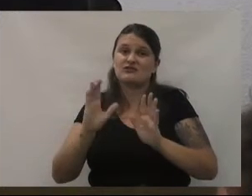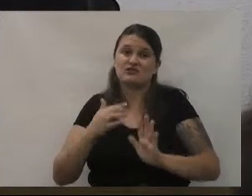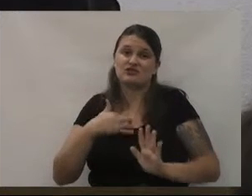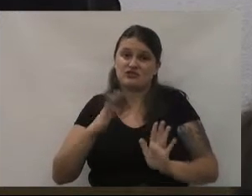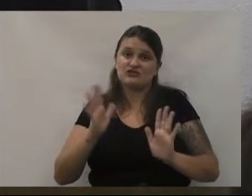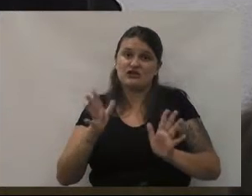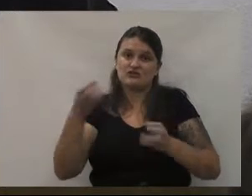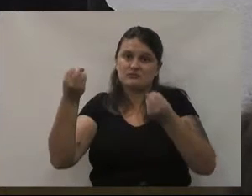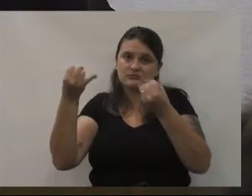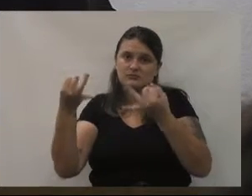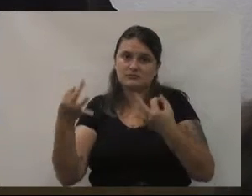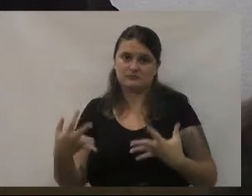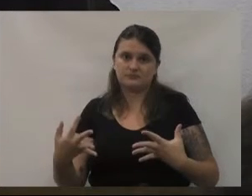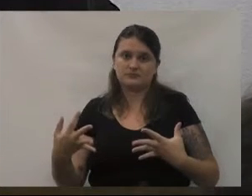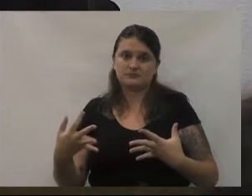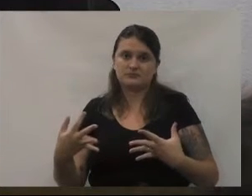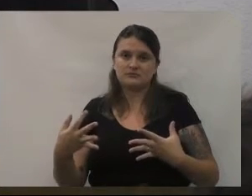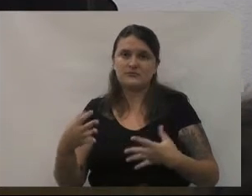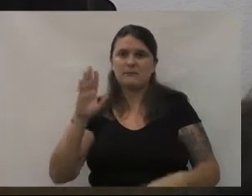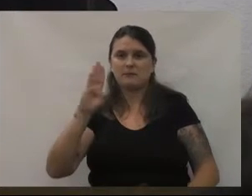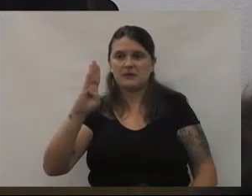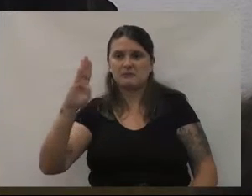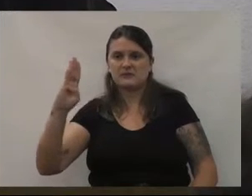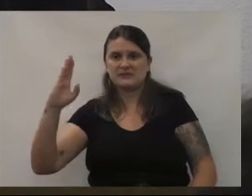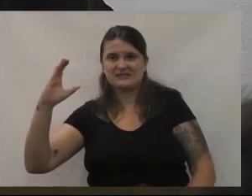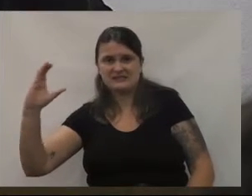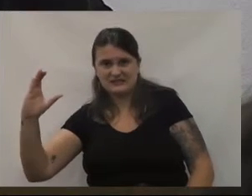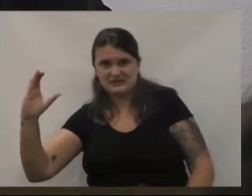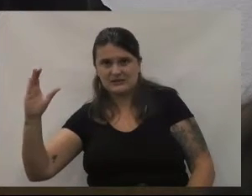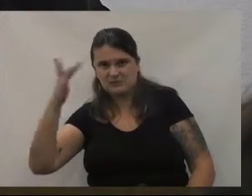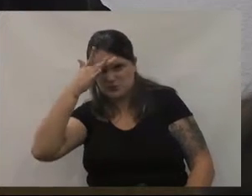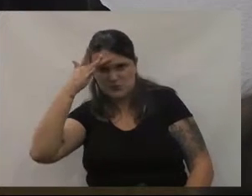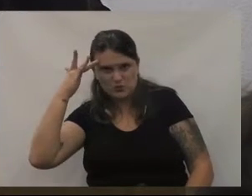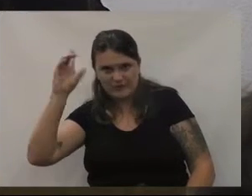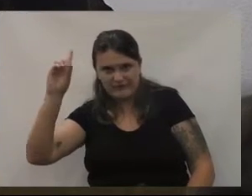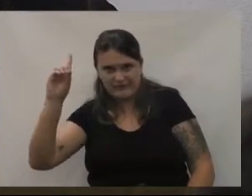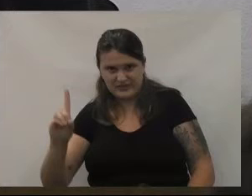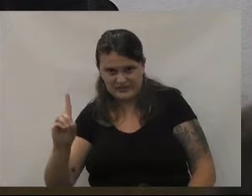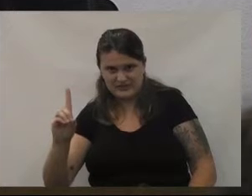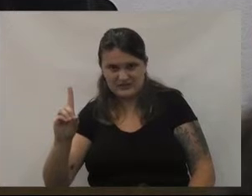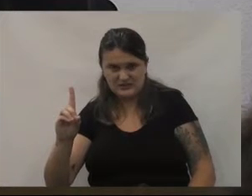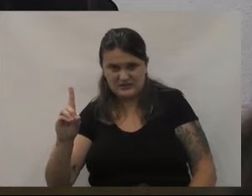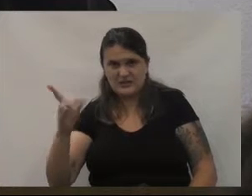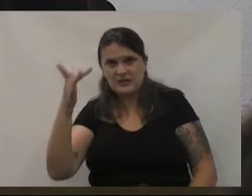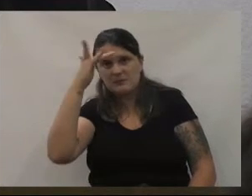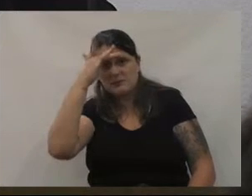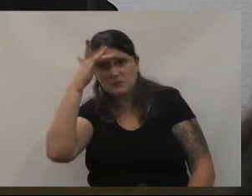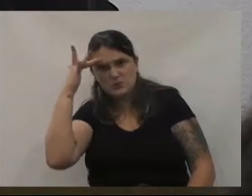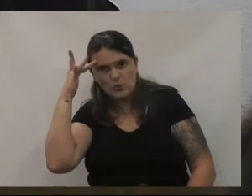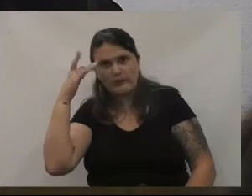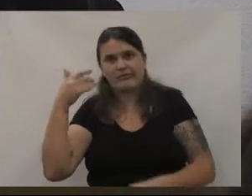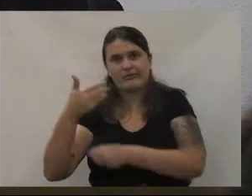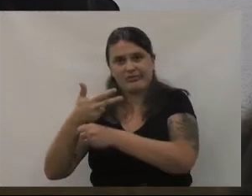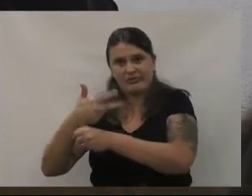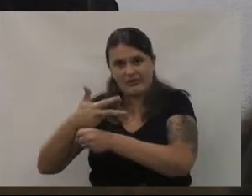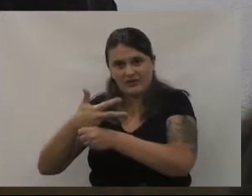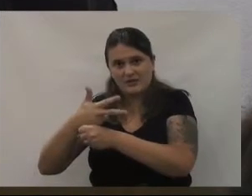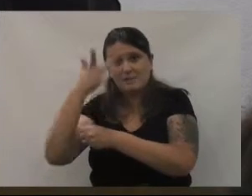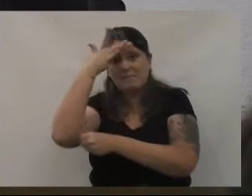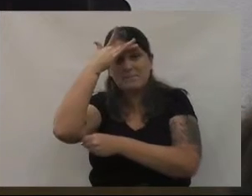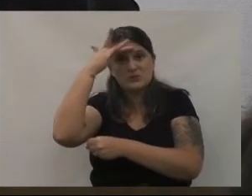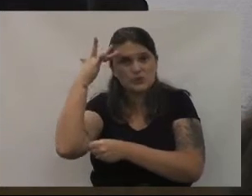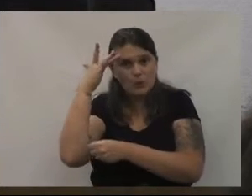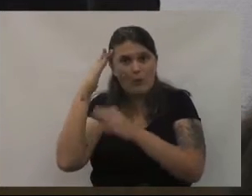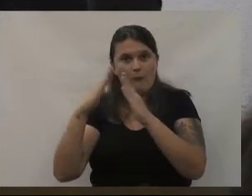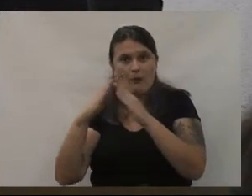exemplos, o BPC e o Segurado Especial Rural não se discute. A Constituição diz